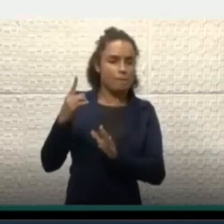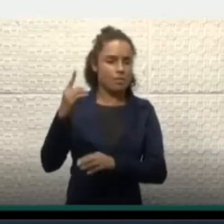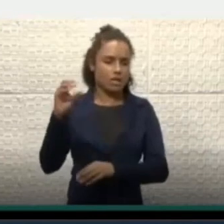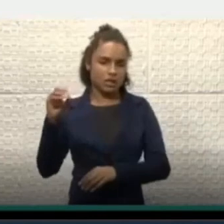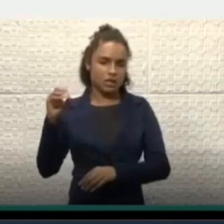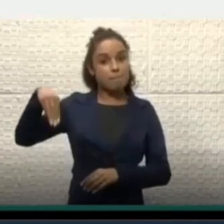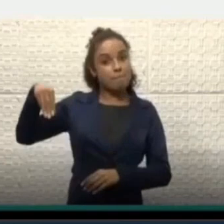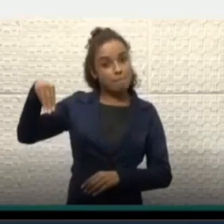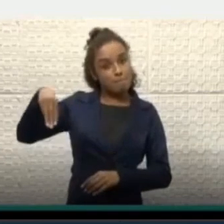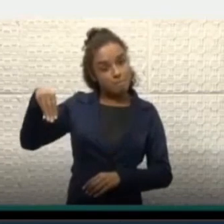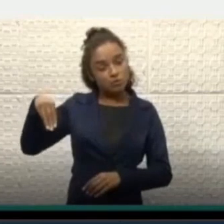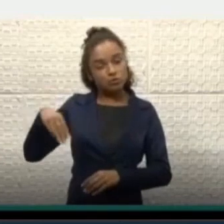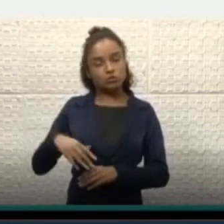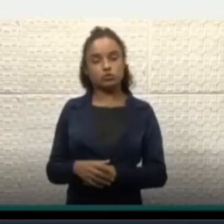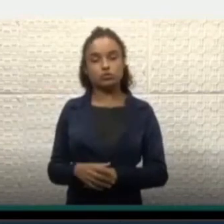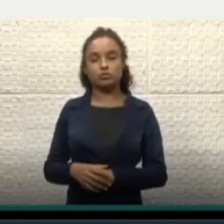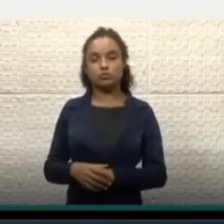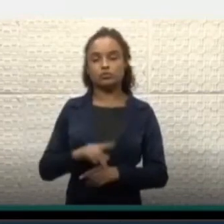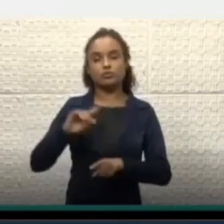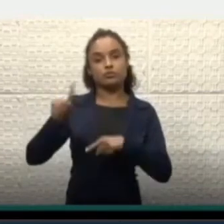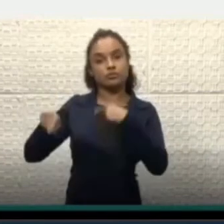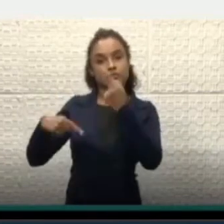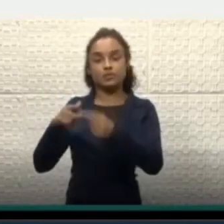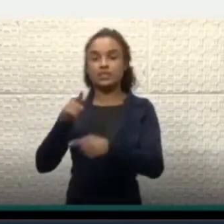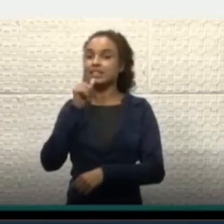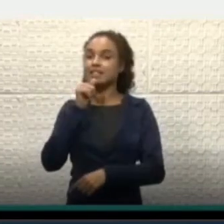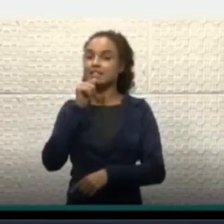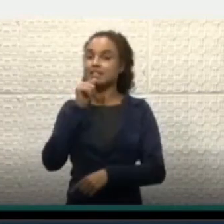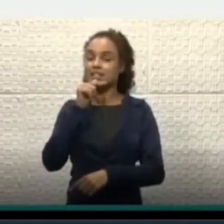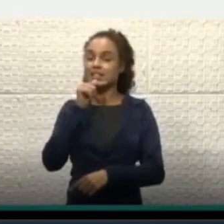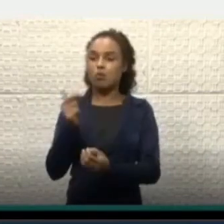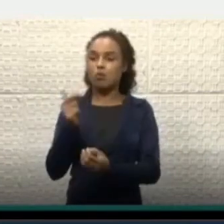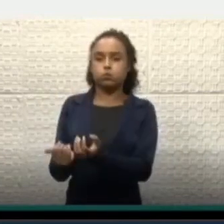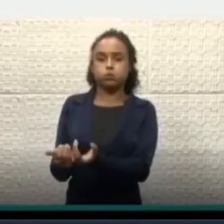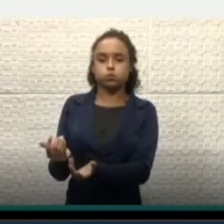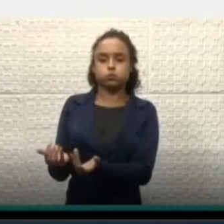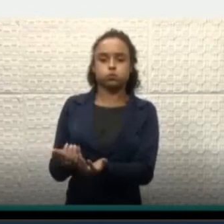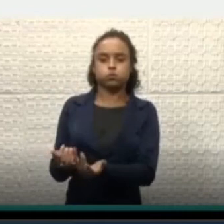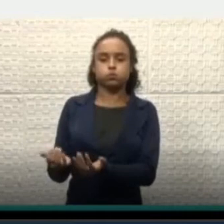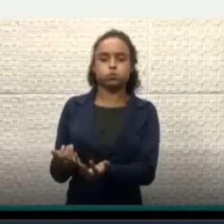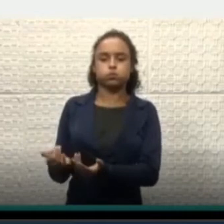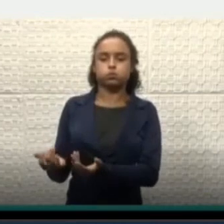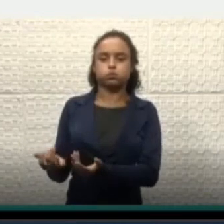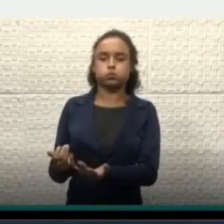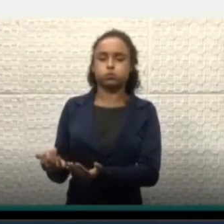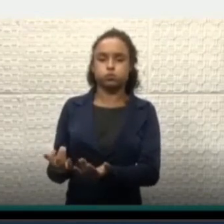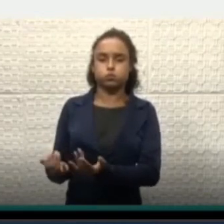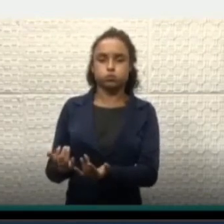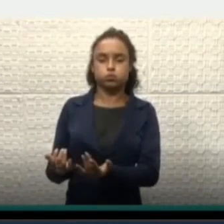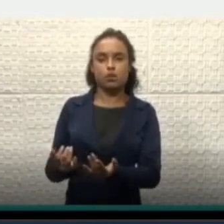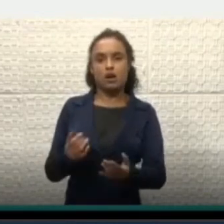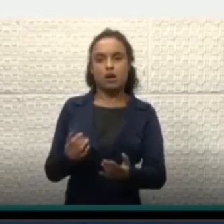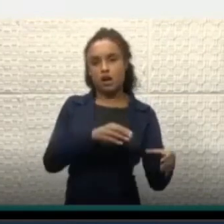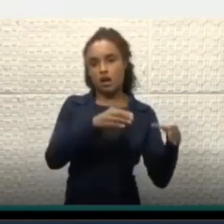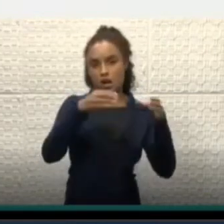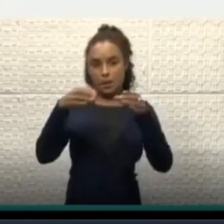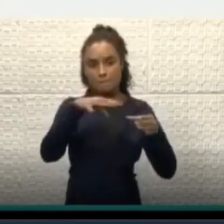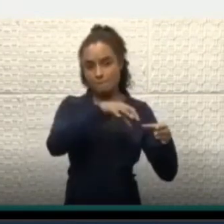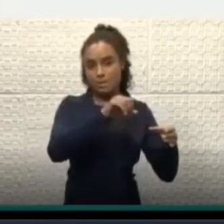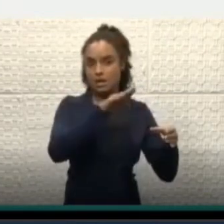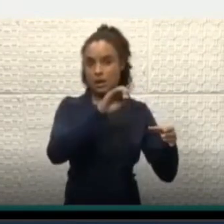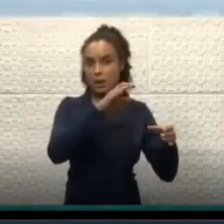de uns 10 minutos, que é o suficiente depois que a água estiver fervendo, tá certo? Então, vamos para